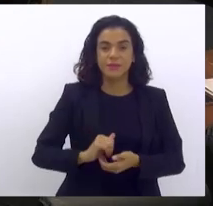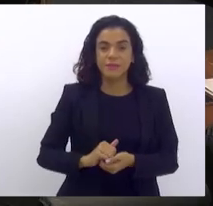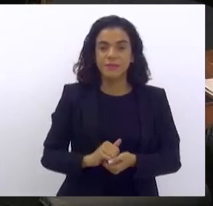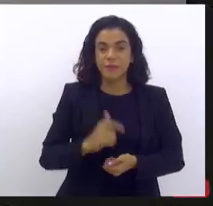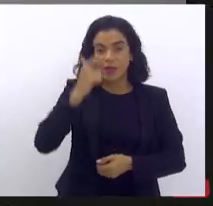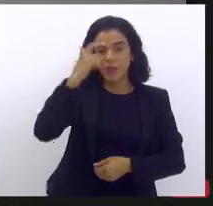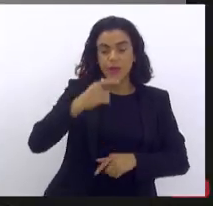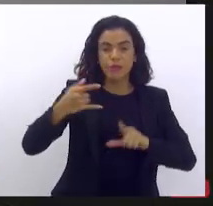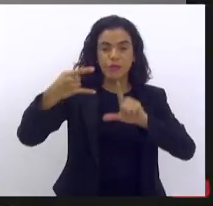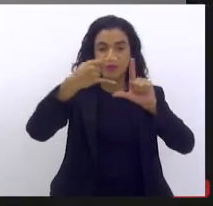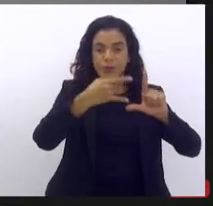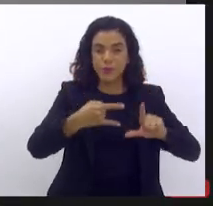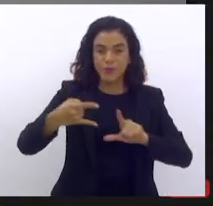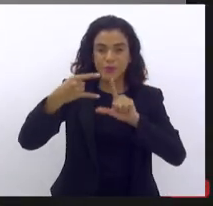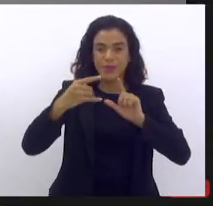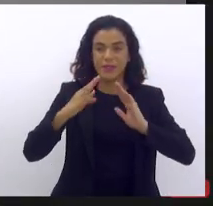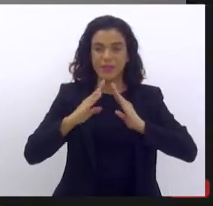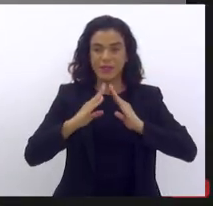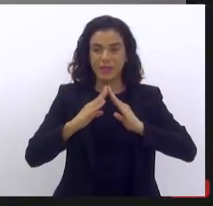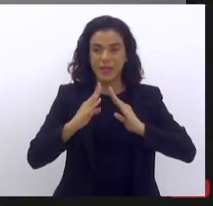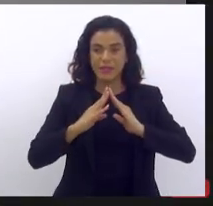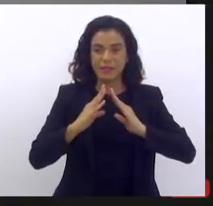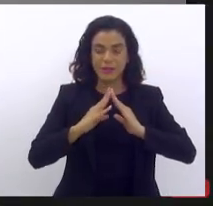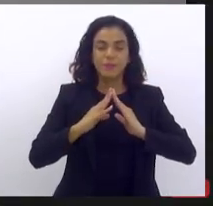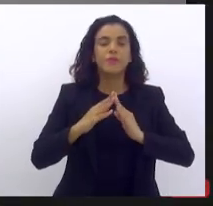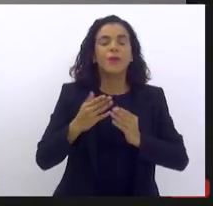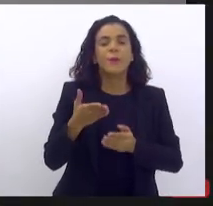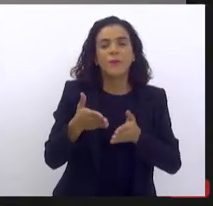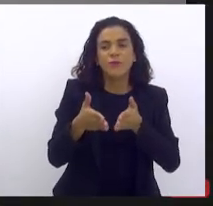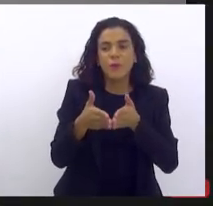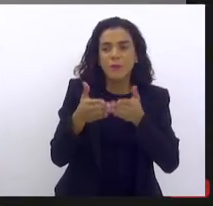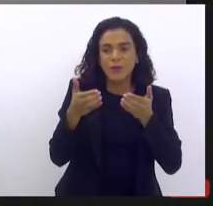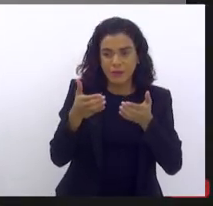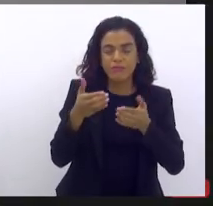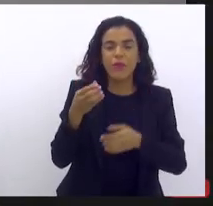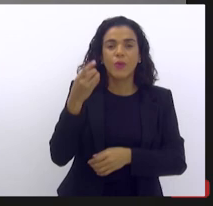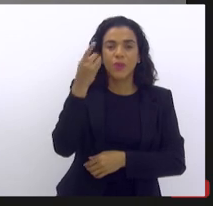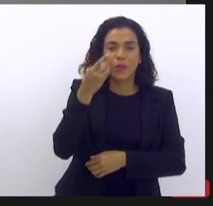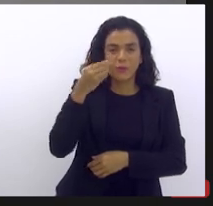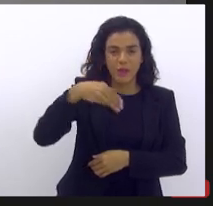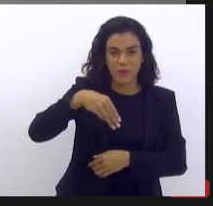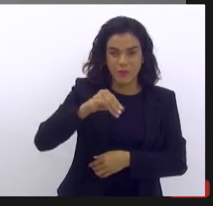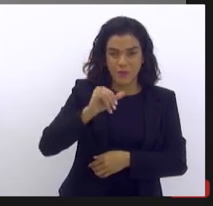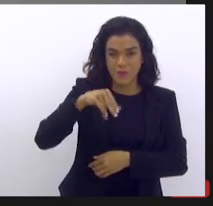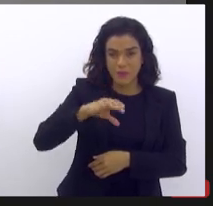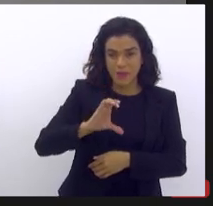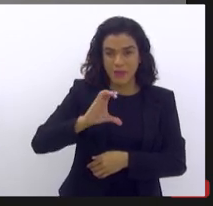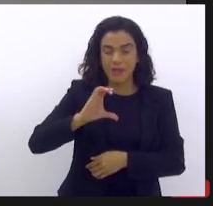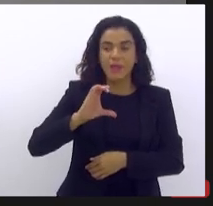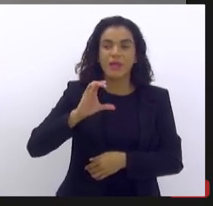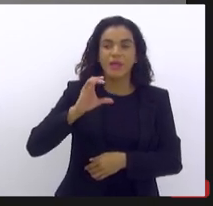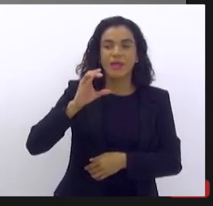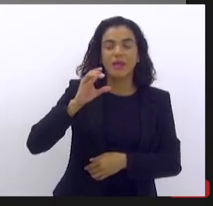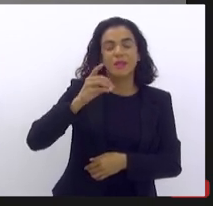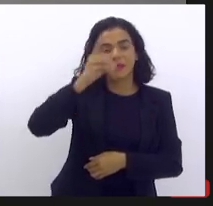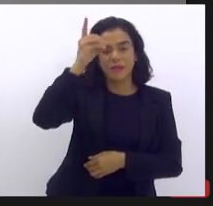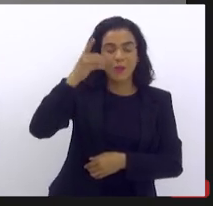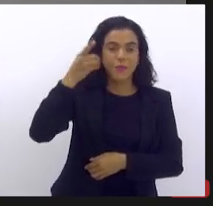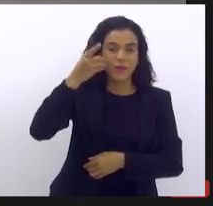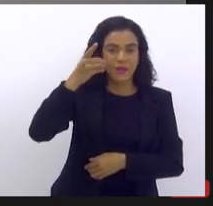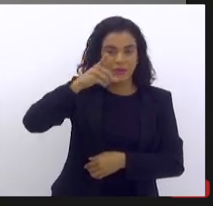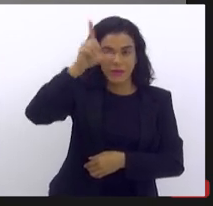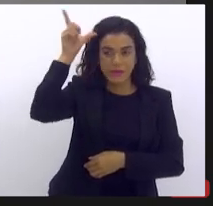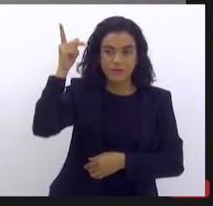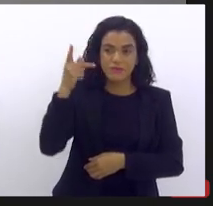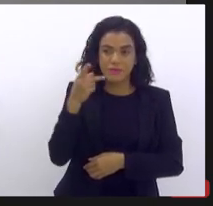aqui remotamente, aqui em casa, por gentileza. Vou pedir ao novo deputado Mink, ao novo deputado Paulo, a cultura desse projeto. Eu sei